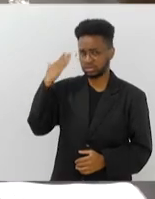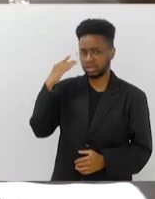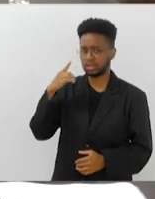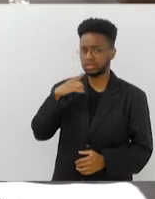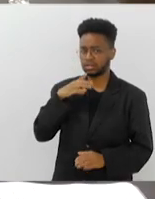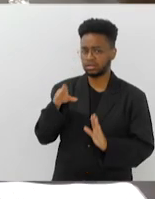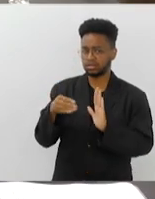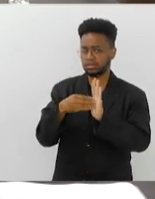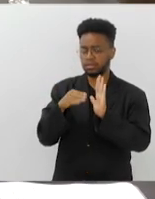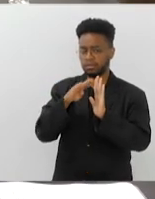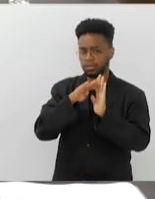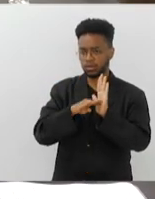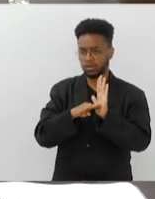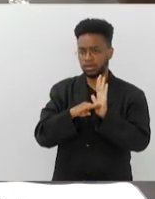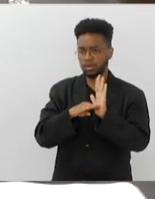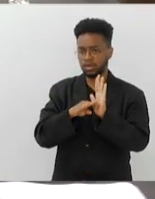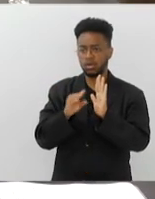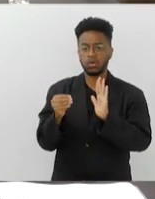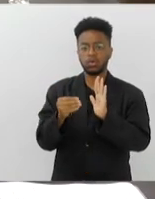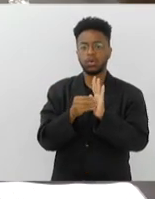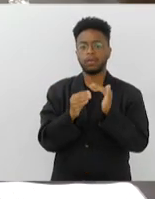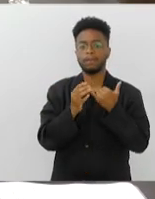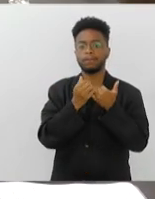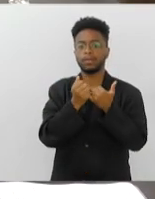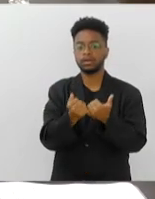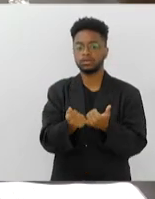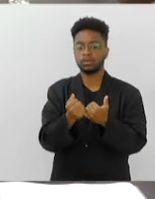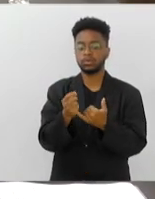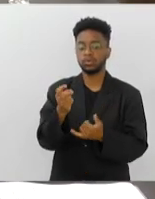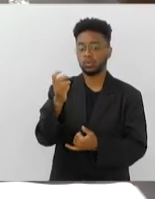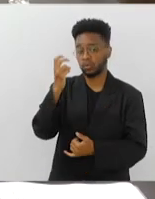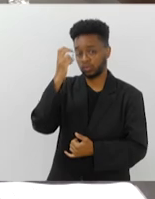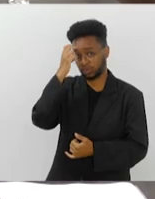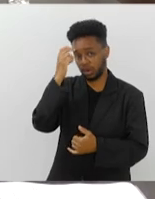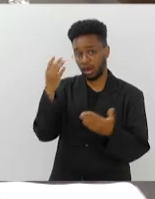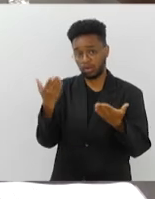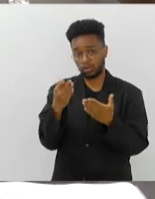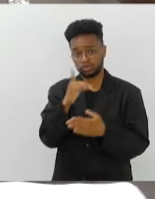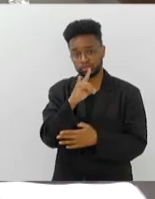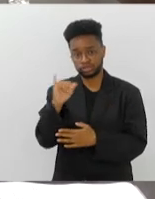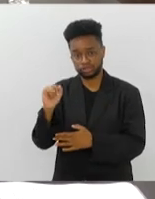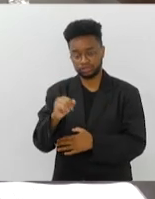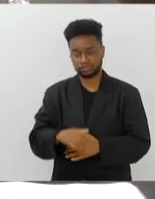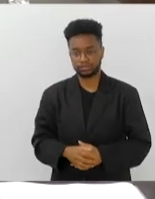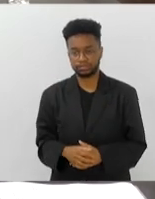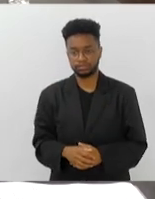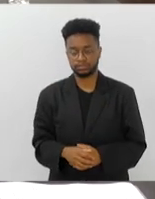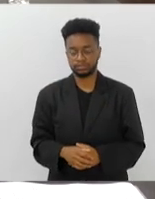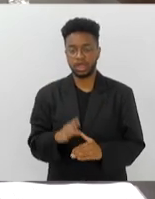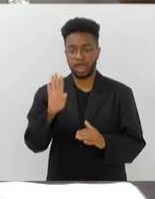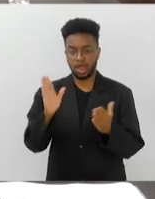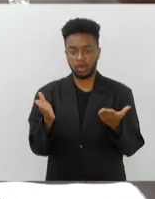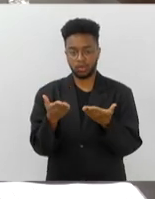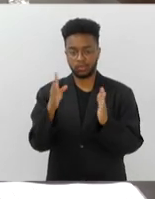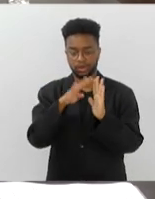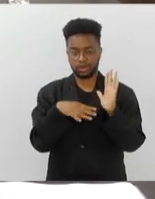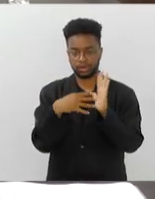Nós votamos patrimônio, reconhecendo como patrimônio cultural. E agora é o dia. Agora é calendário.